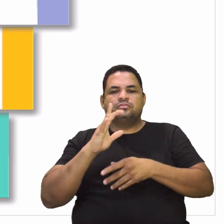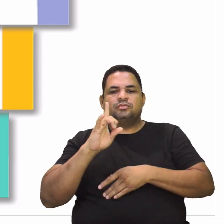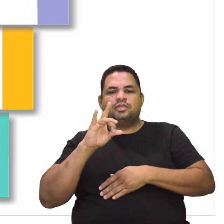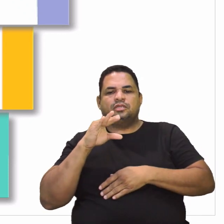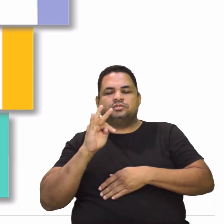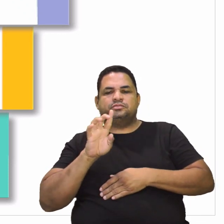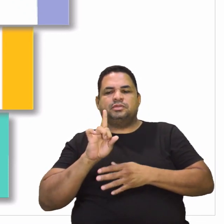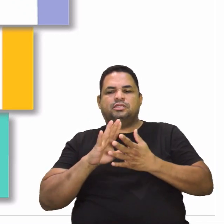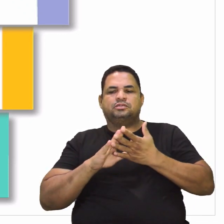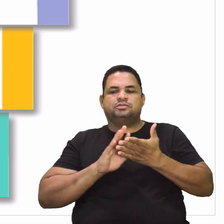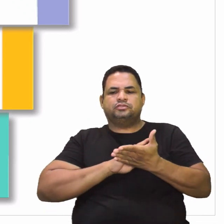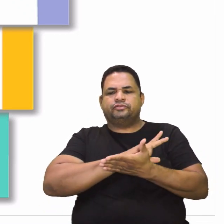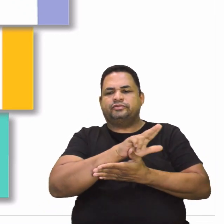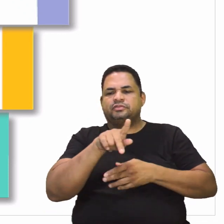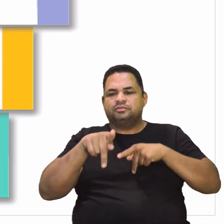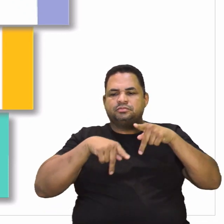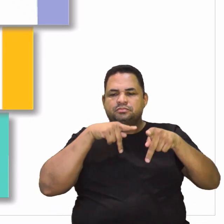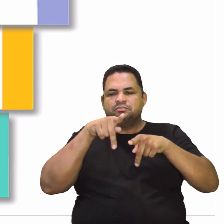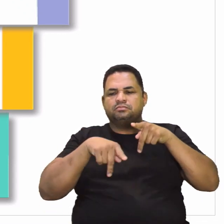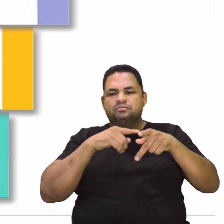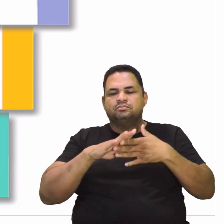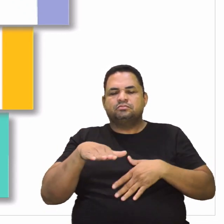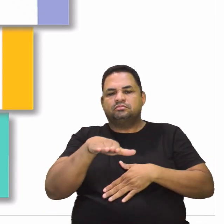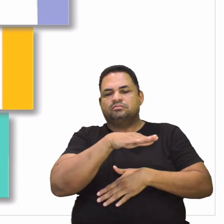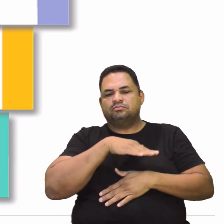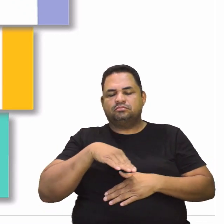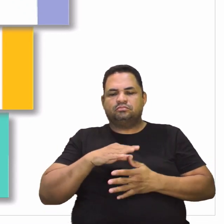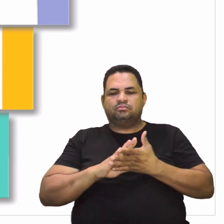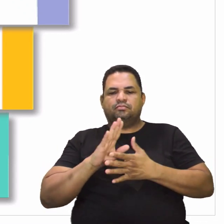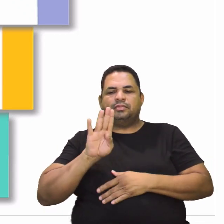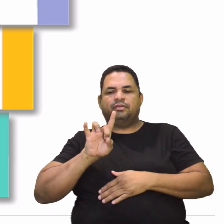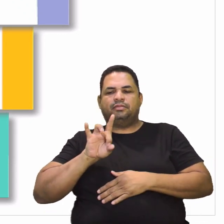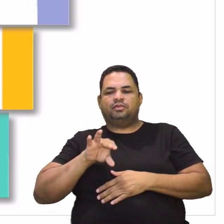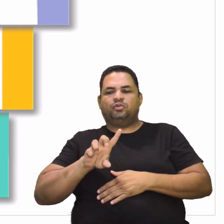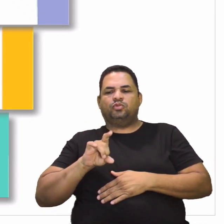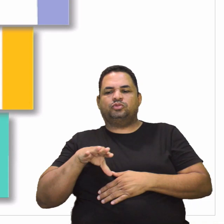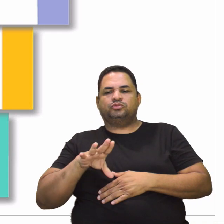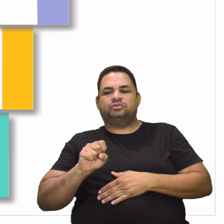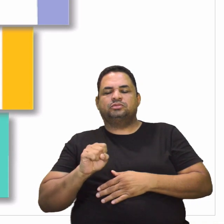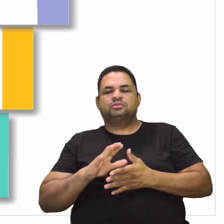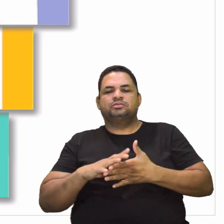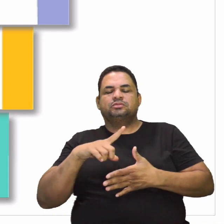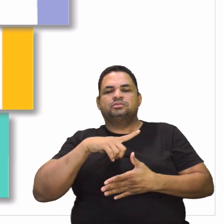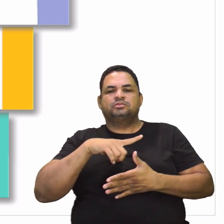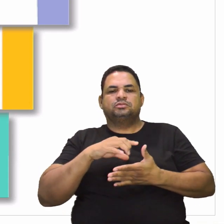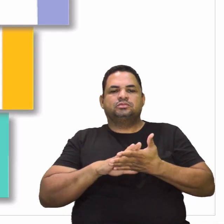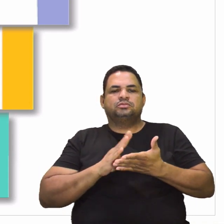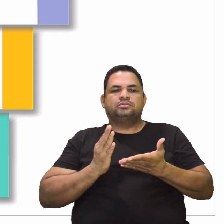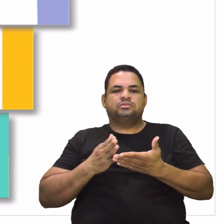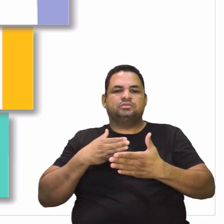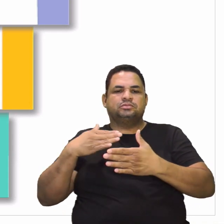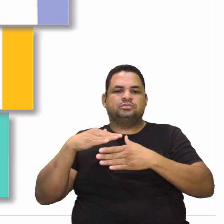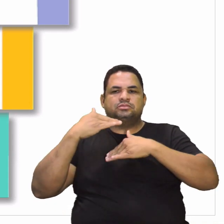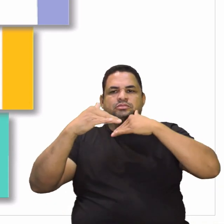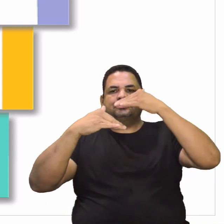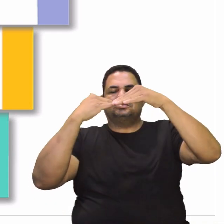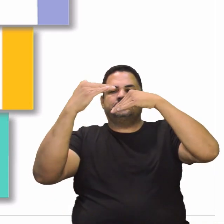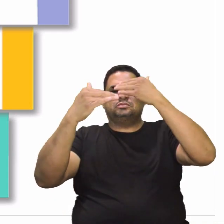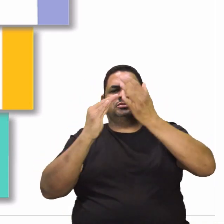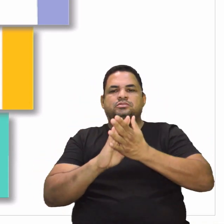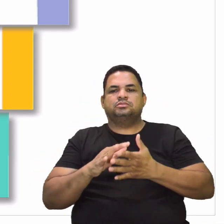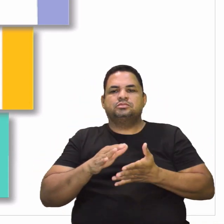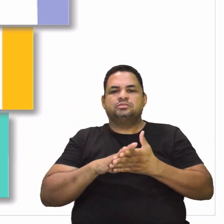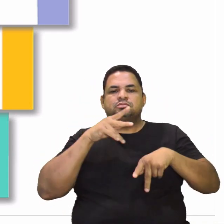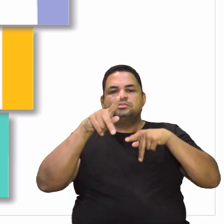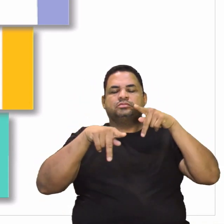sibérios, enfim, os babilônios, e veio havendo essa evolução dessas